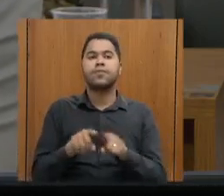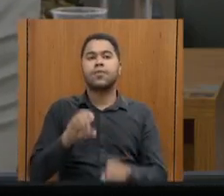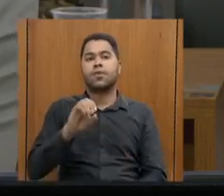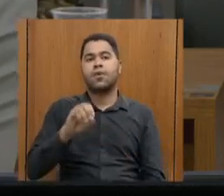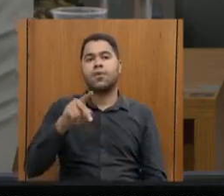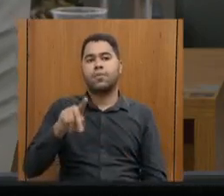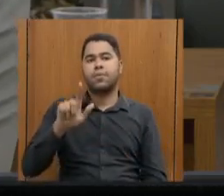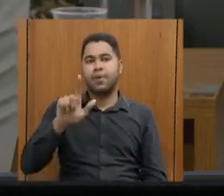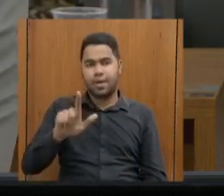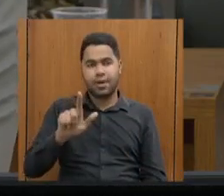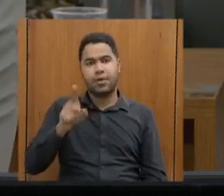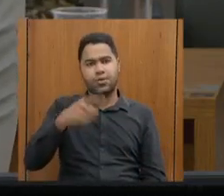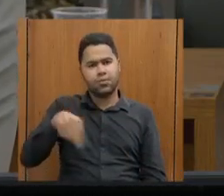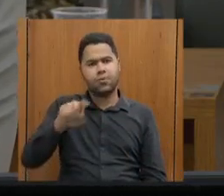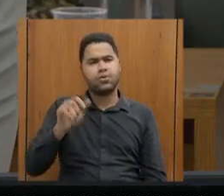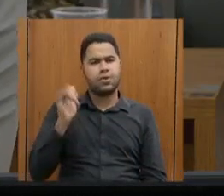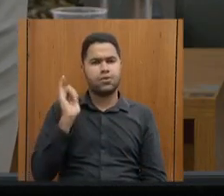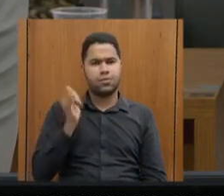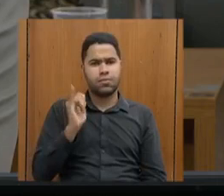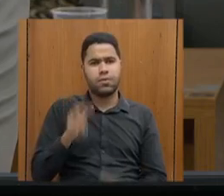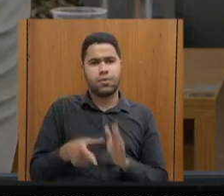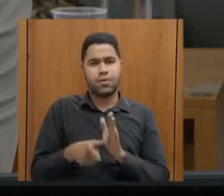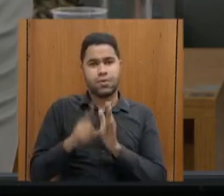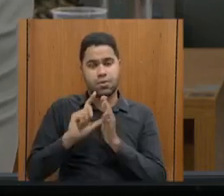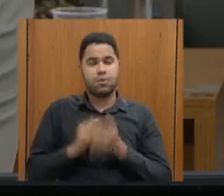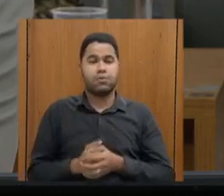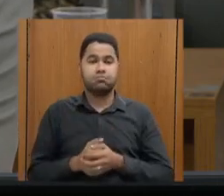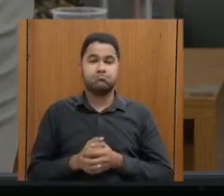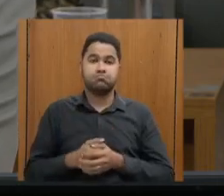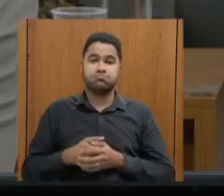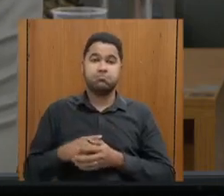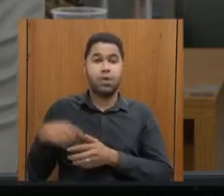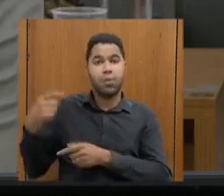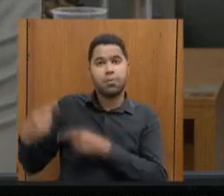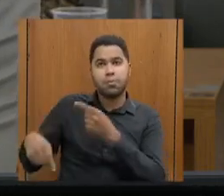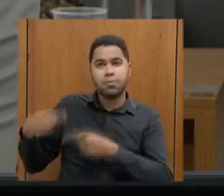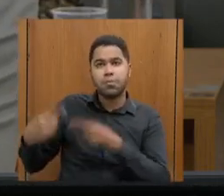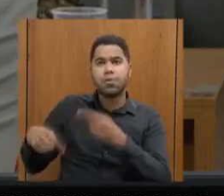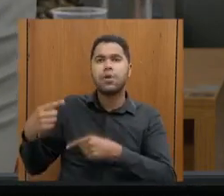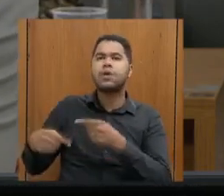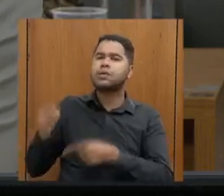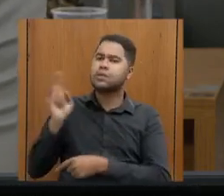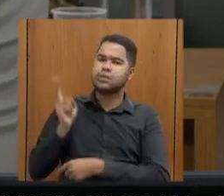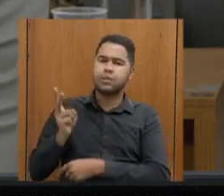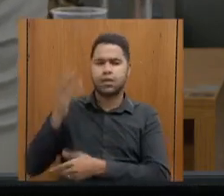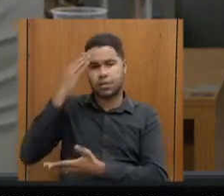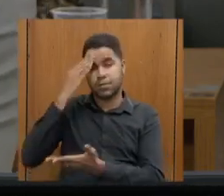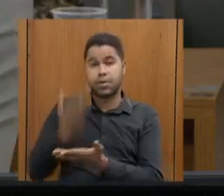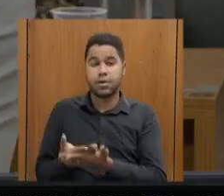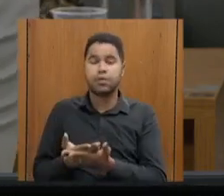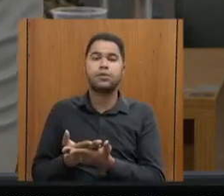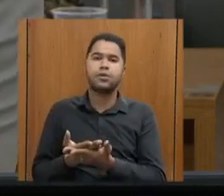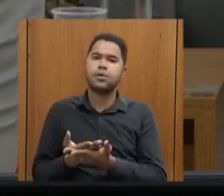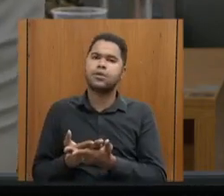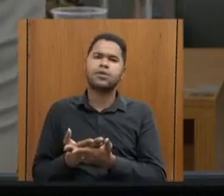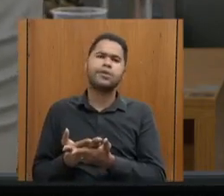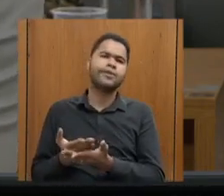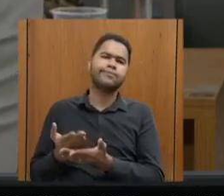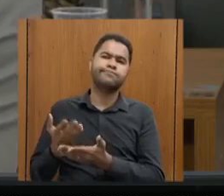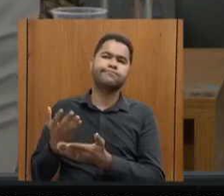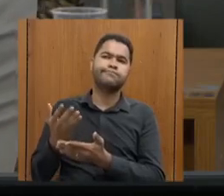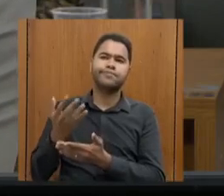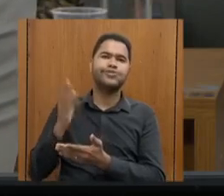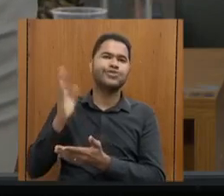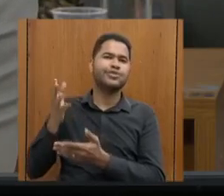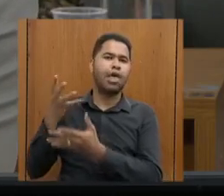também que o senhor citou é é uma política que eu sempre acreditei nela uma política que chegou a ser esquecido